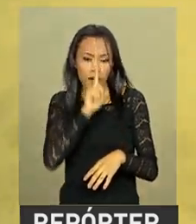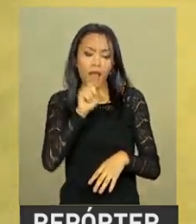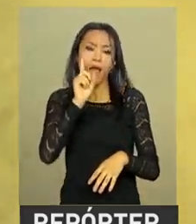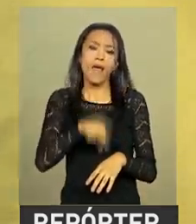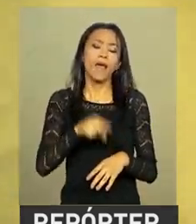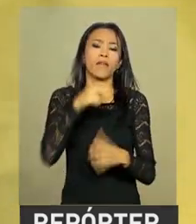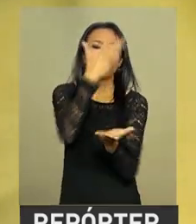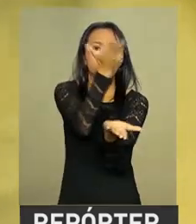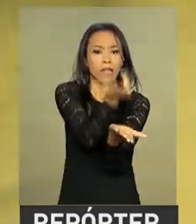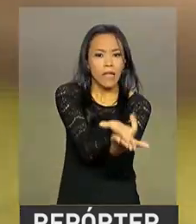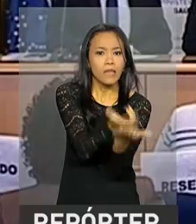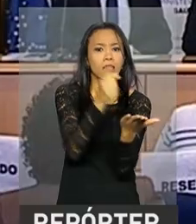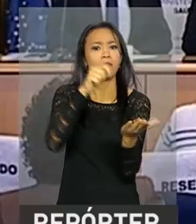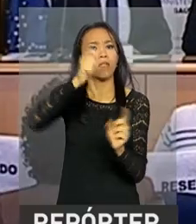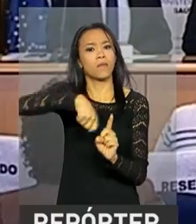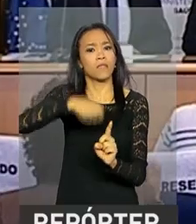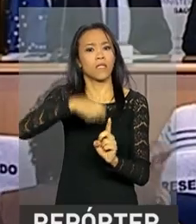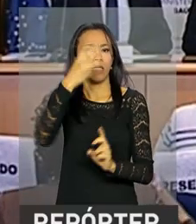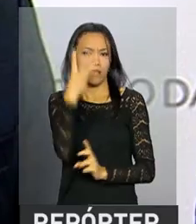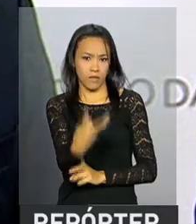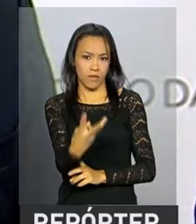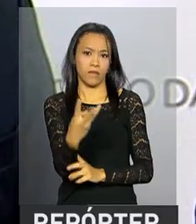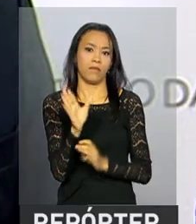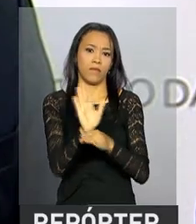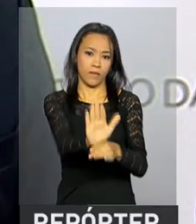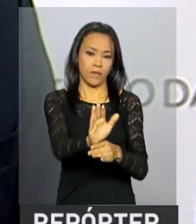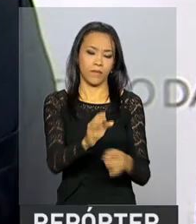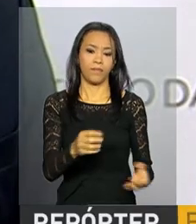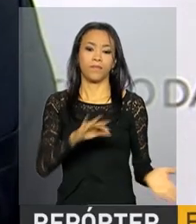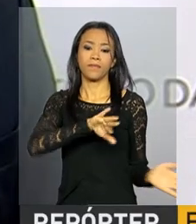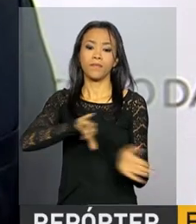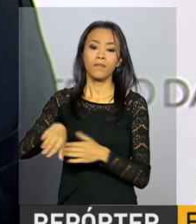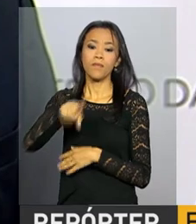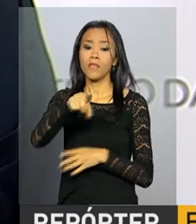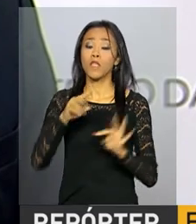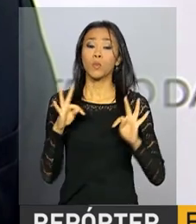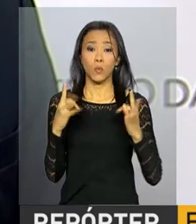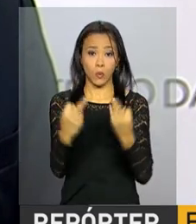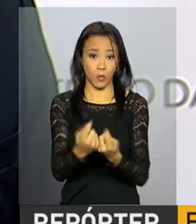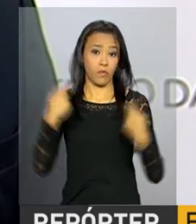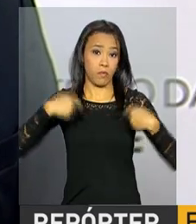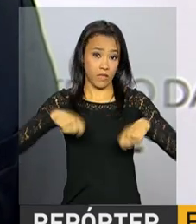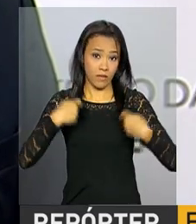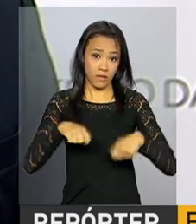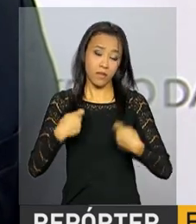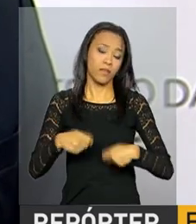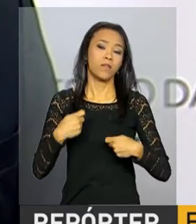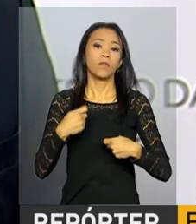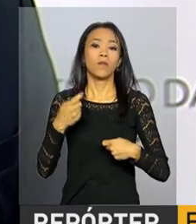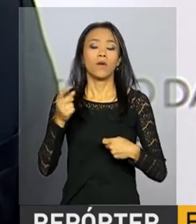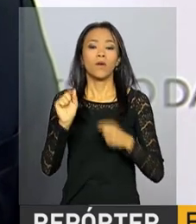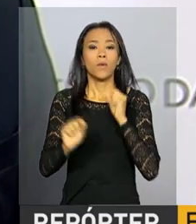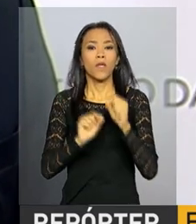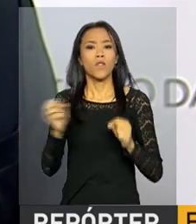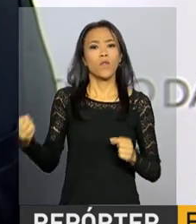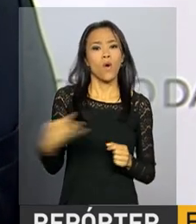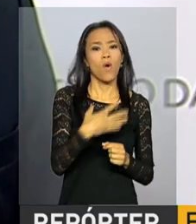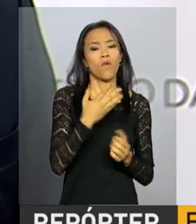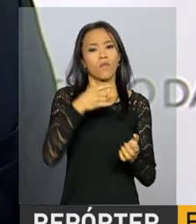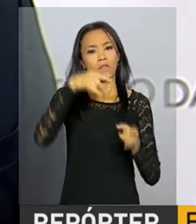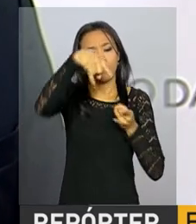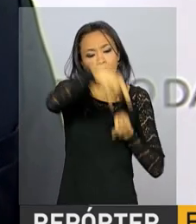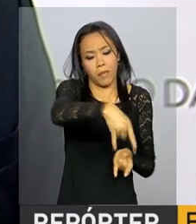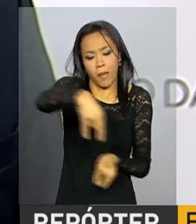3 meses de custeio tudo aquilo que for necessário de investimentos na assistência para novos leitos